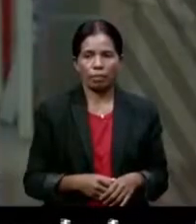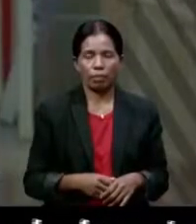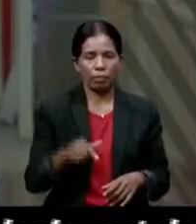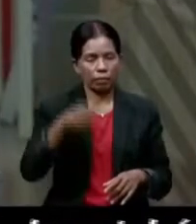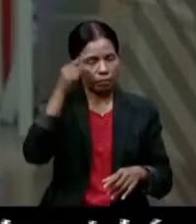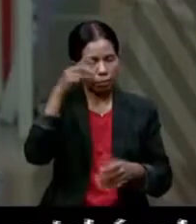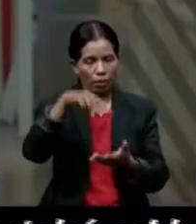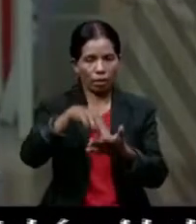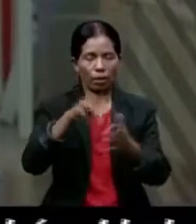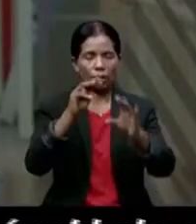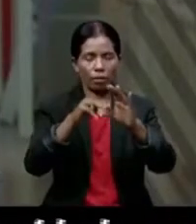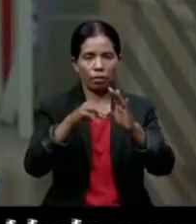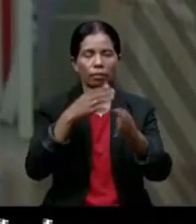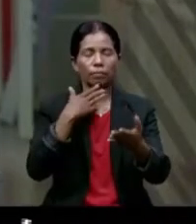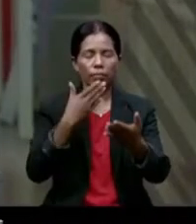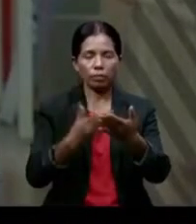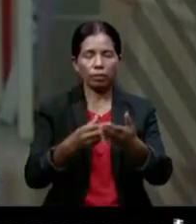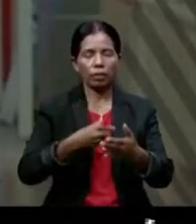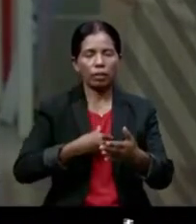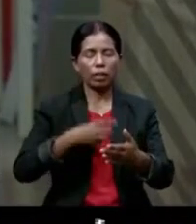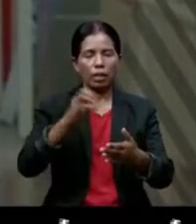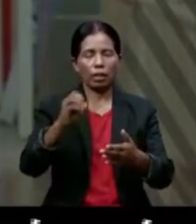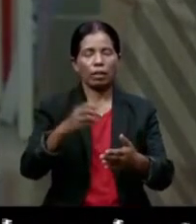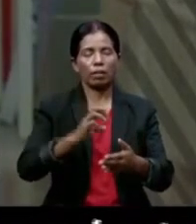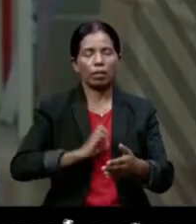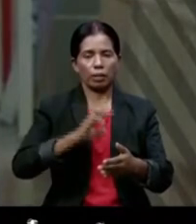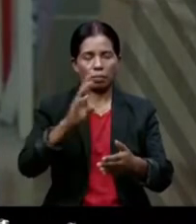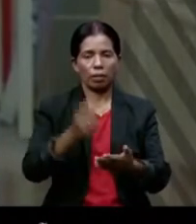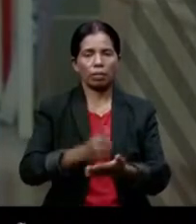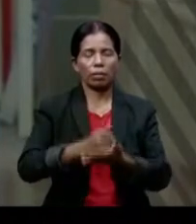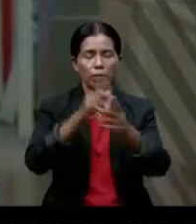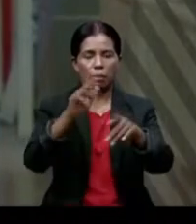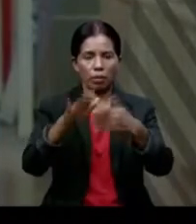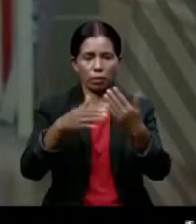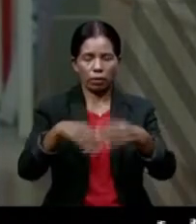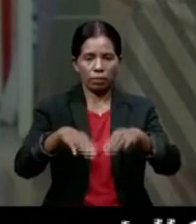O governo se arri mercado moderno e a Glen Armeira, onde facilita a venda Sira, Fansa San.